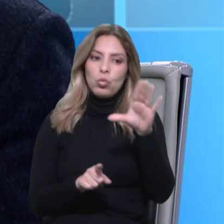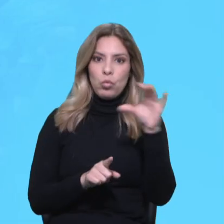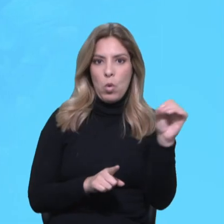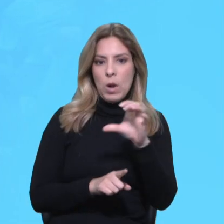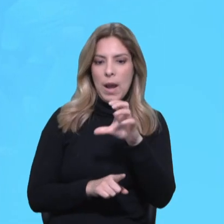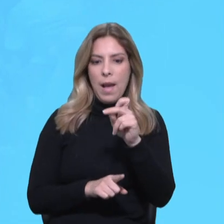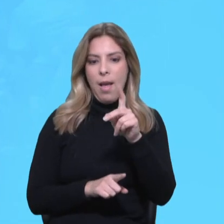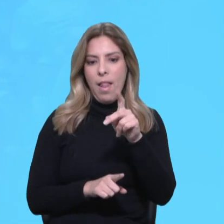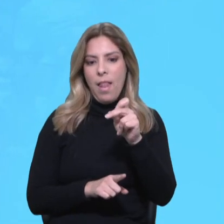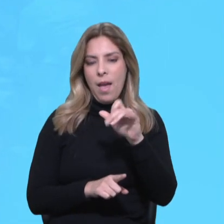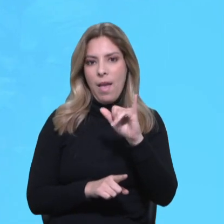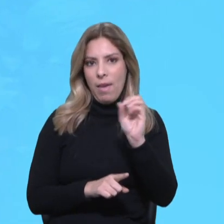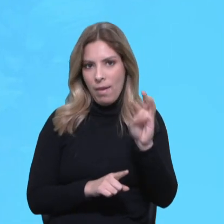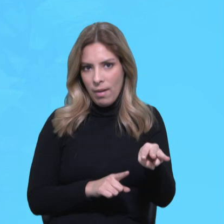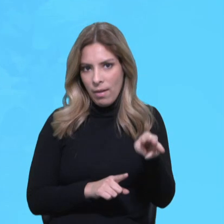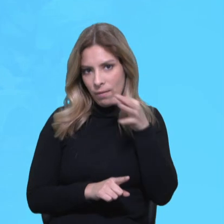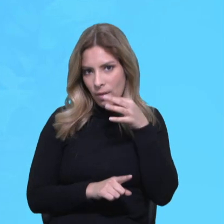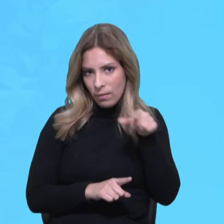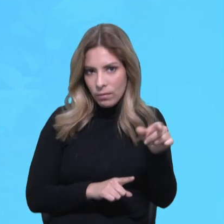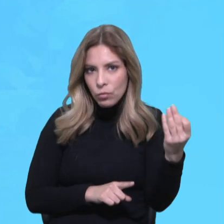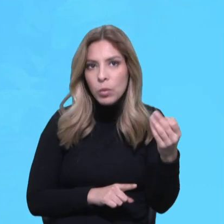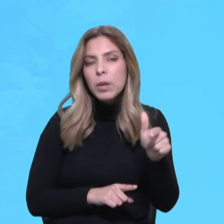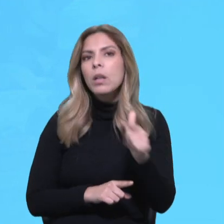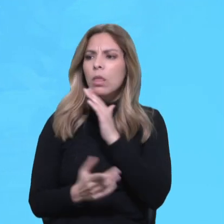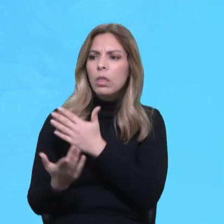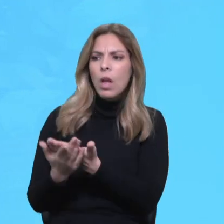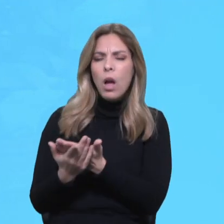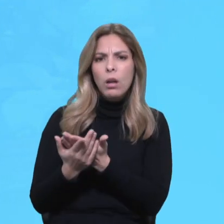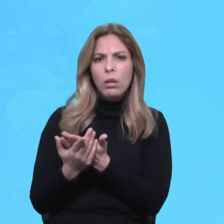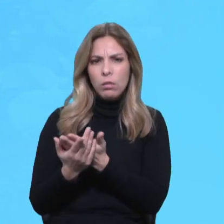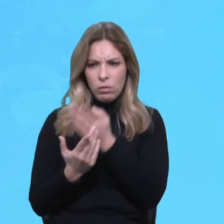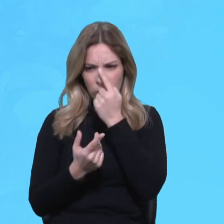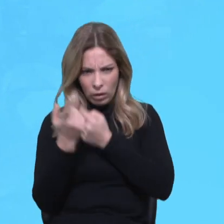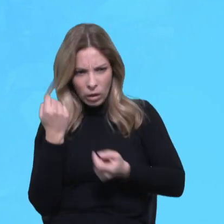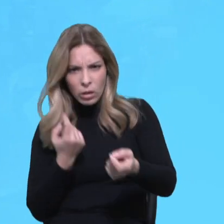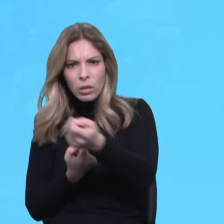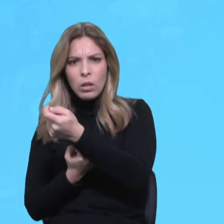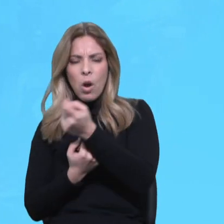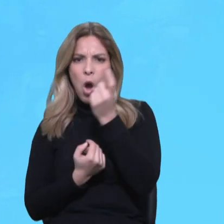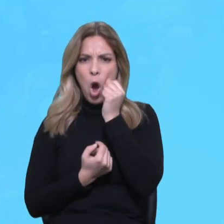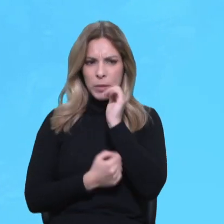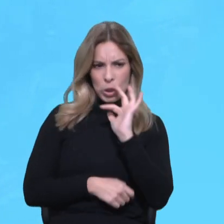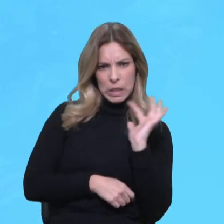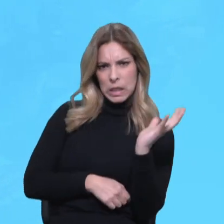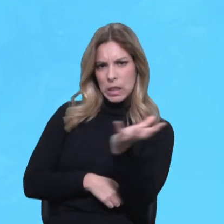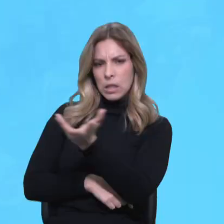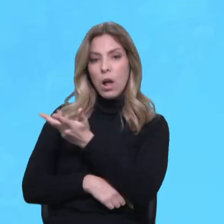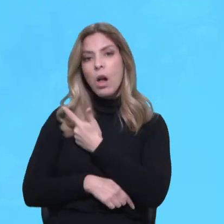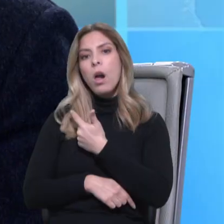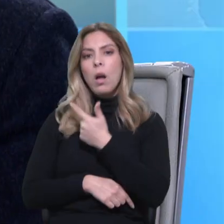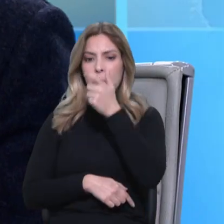fala, esta finitude pode ser o campo comum entre todos os homens que nos permite também dialogar com